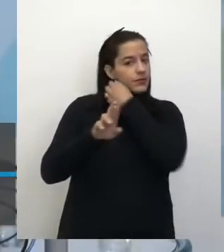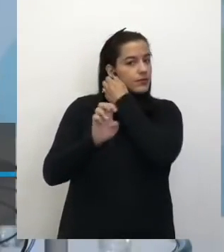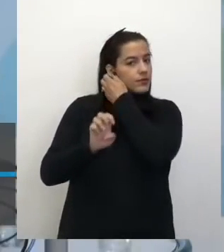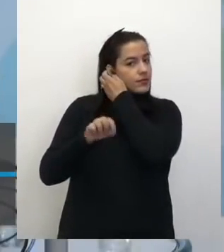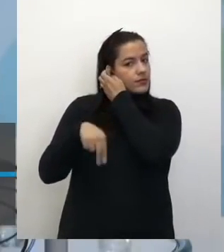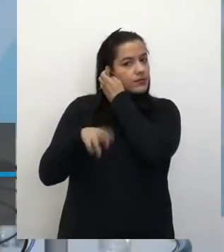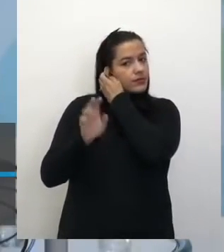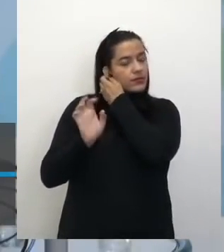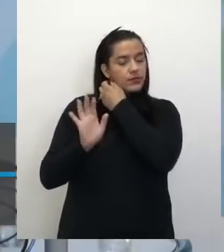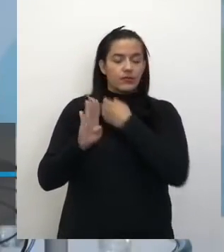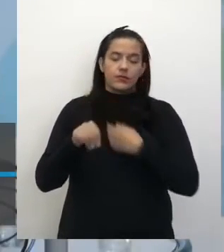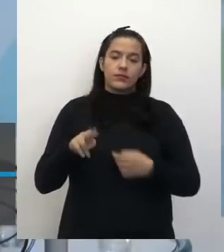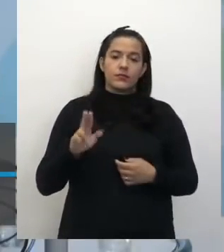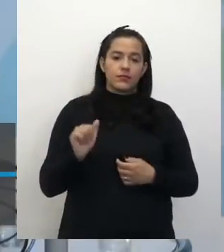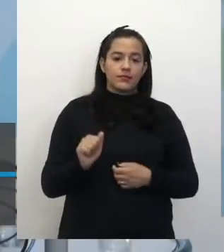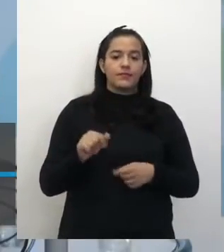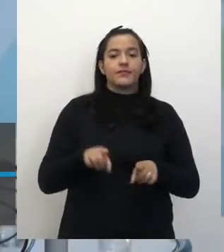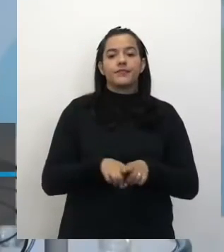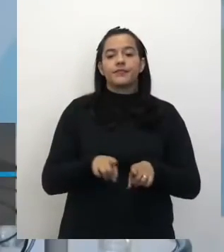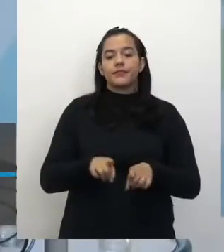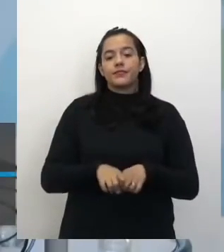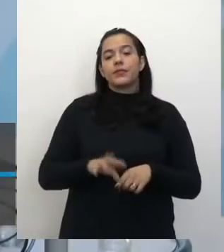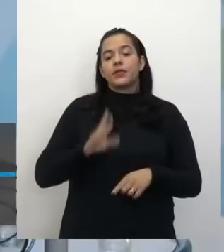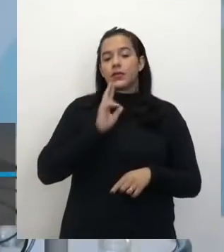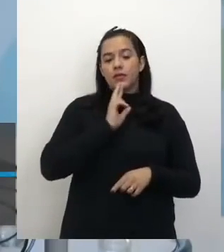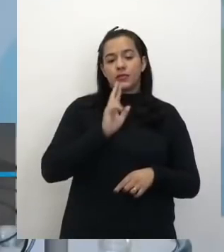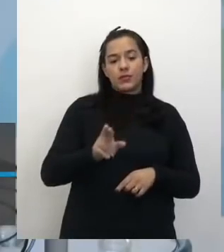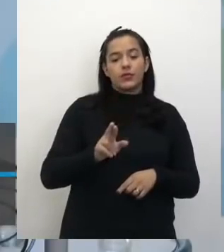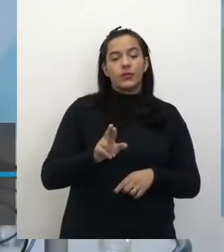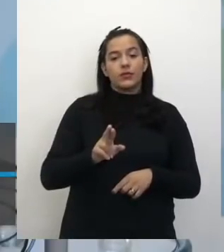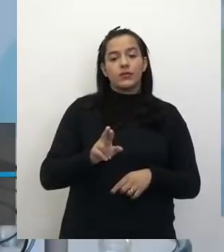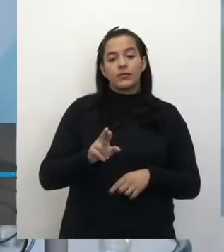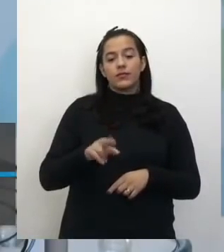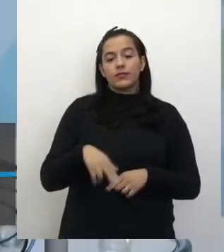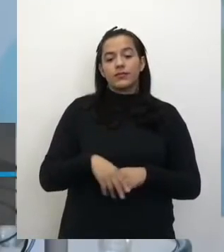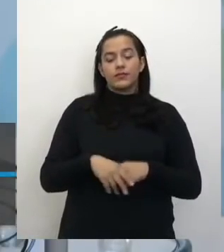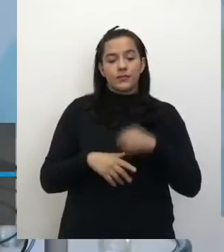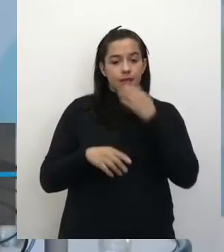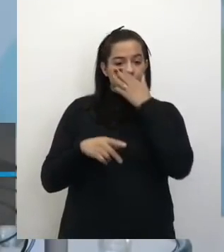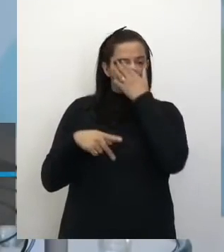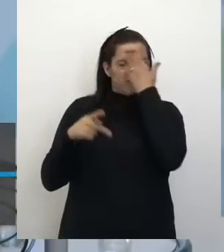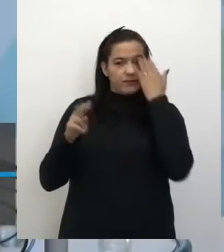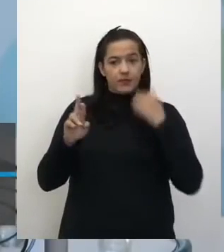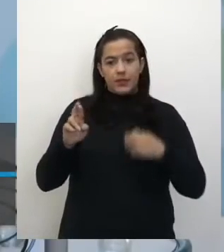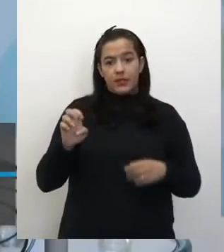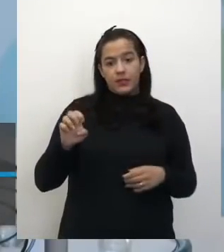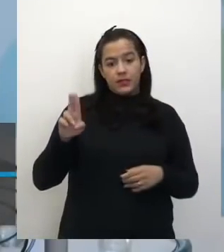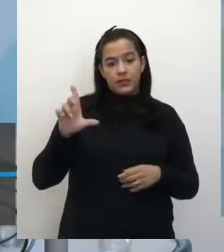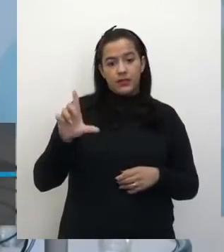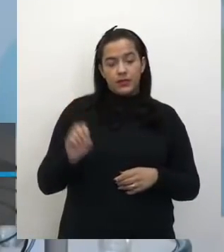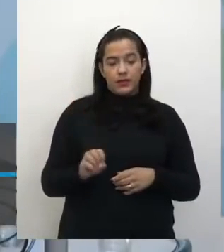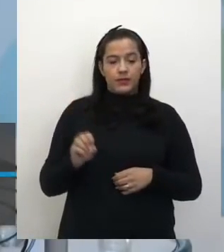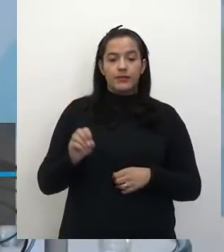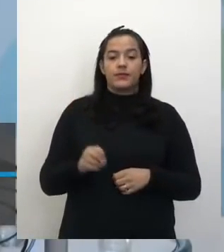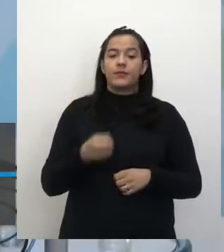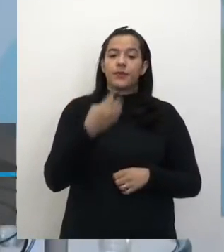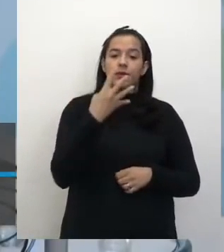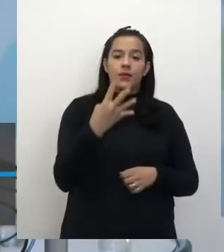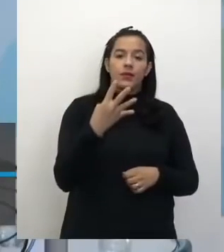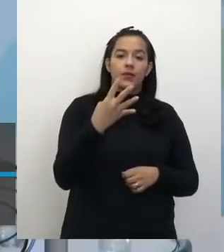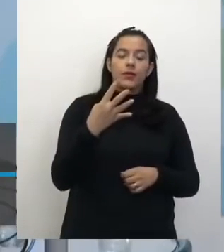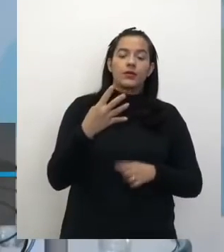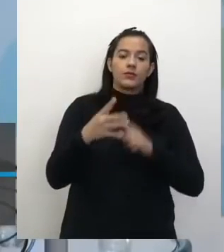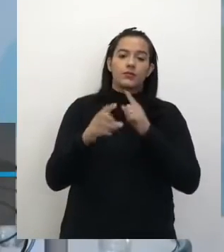o Enzo, o Gabriel, Yasmin e a Emily respondendo aqui, desculpa, a Pérola, né, não posso deixar de falar, 4